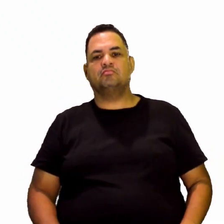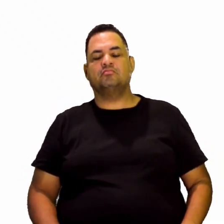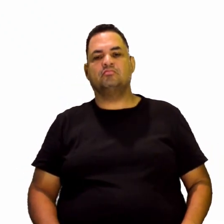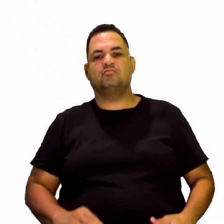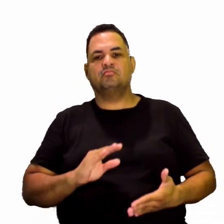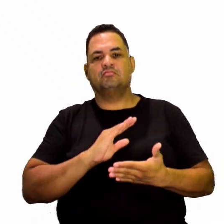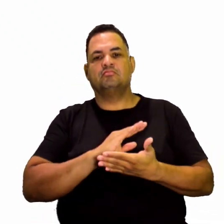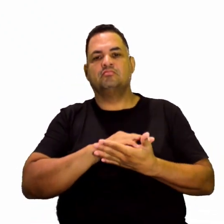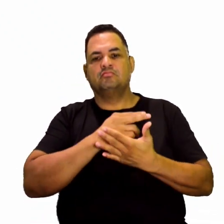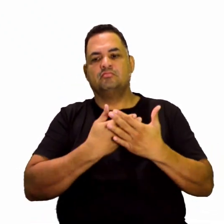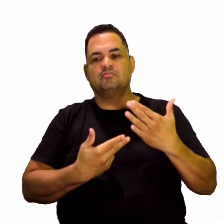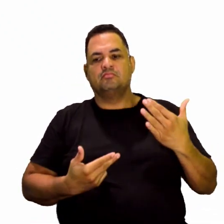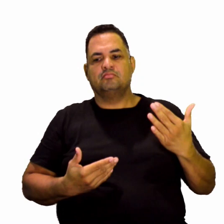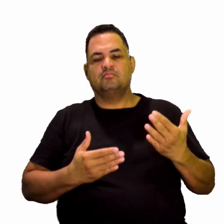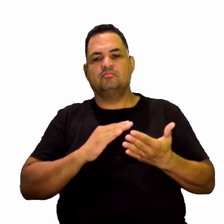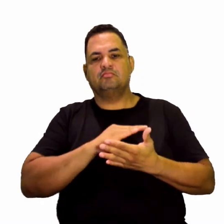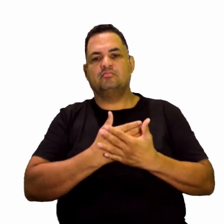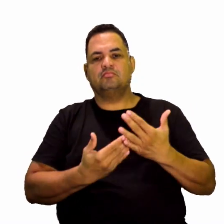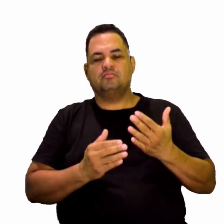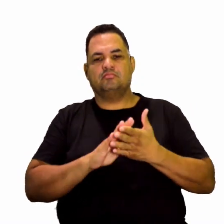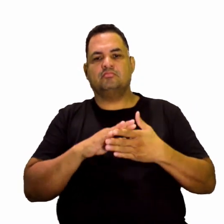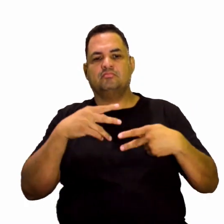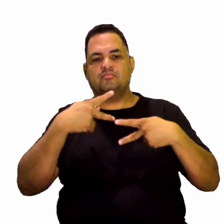seja, traduzir uma proteína.